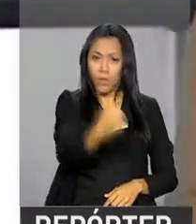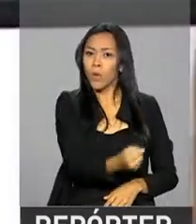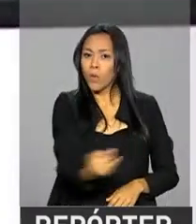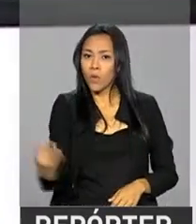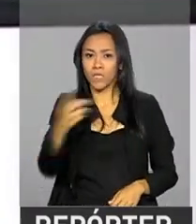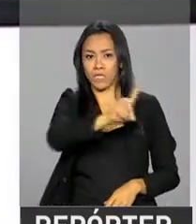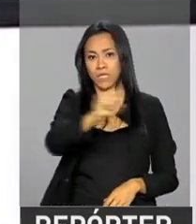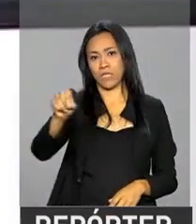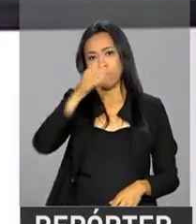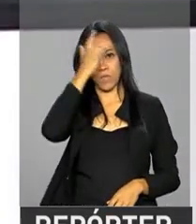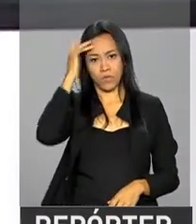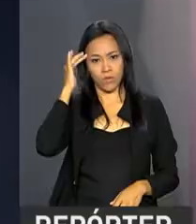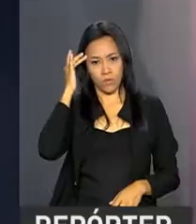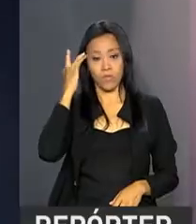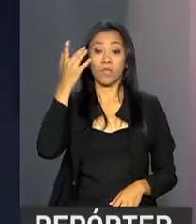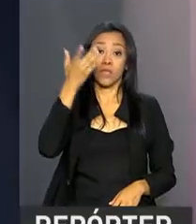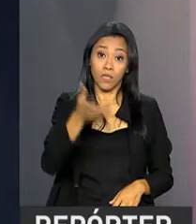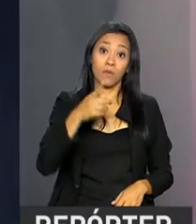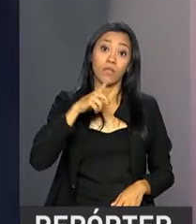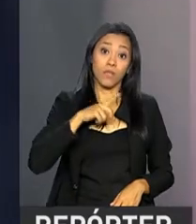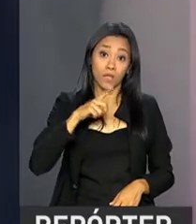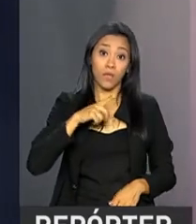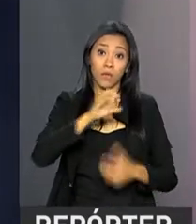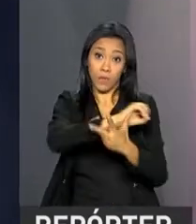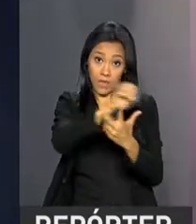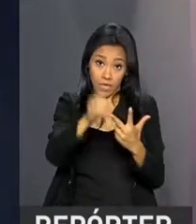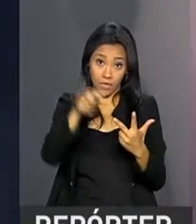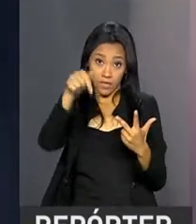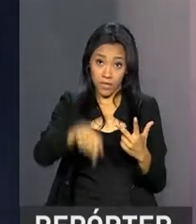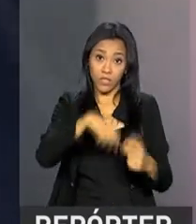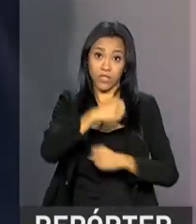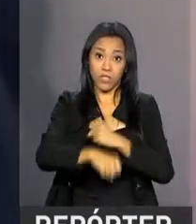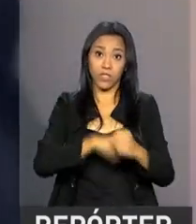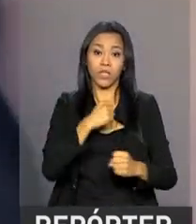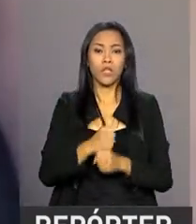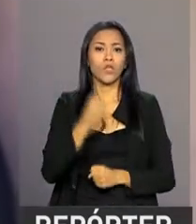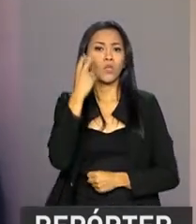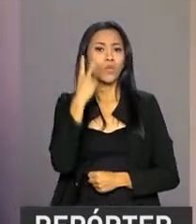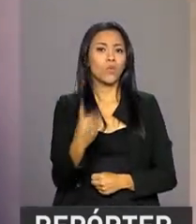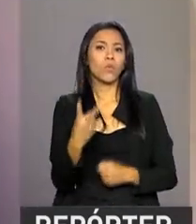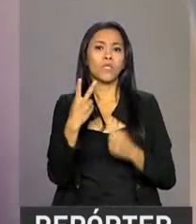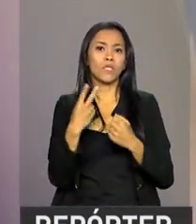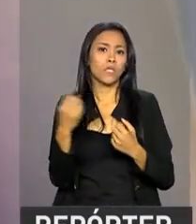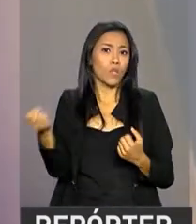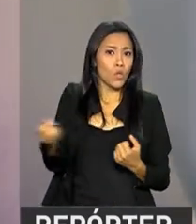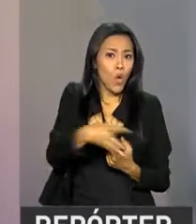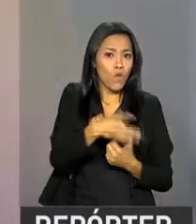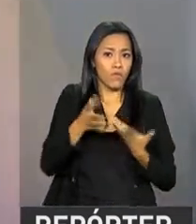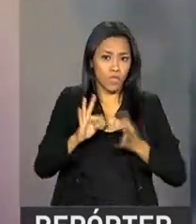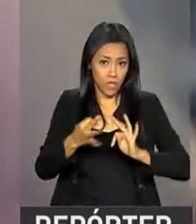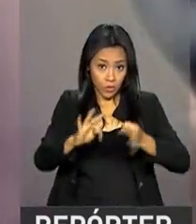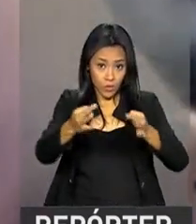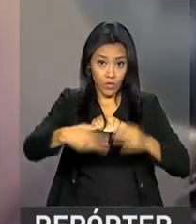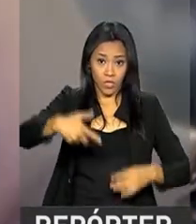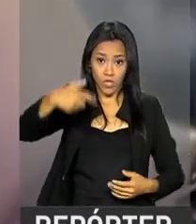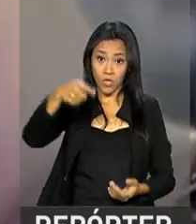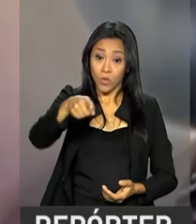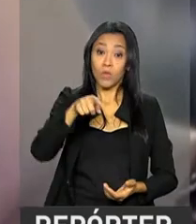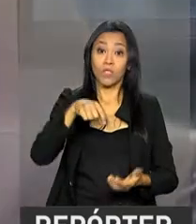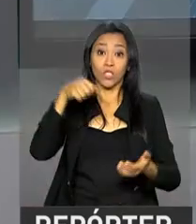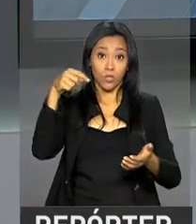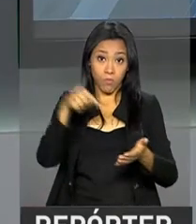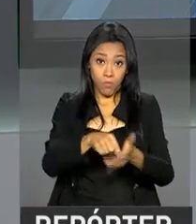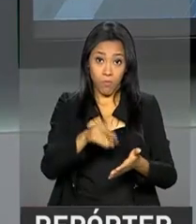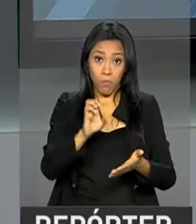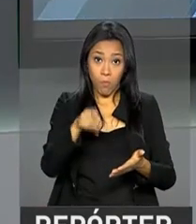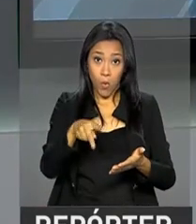além dos detectores de metal o enem deste ano estréia duas outras novas tecnologias os detectores de ponto eletrônico